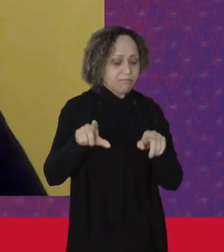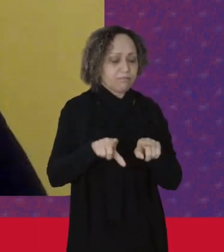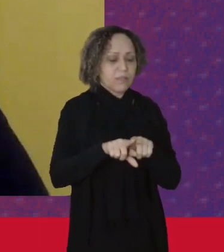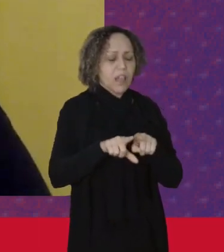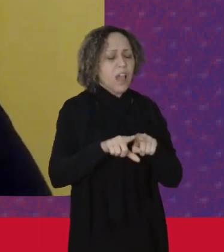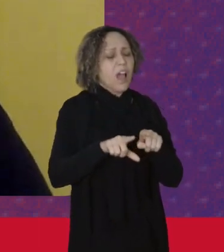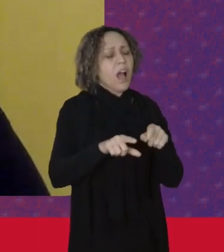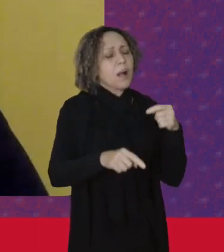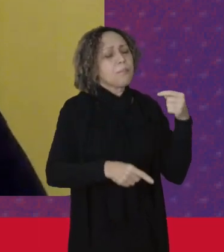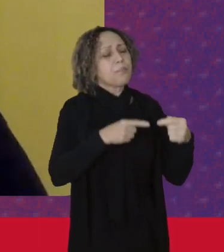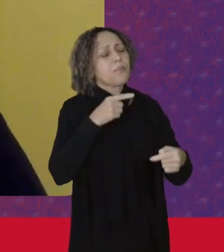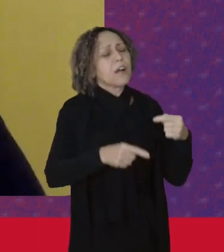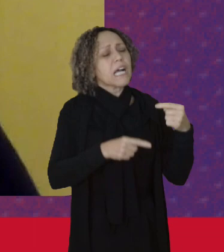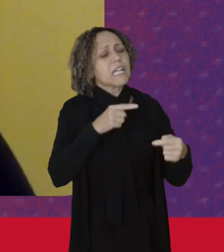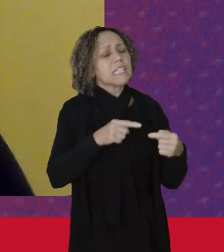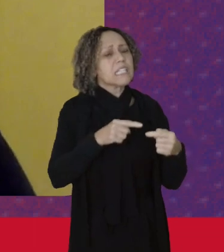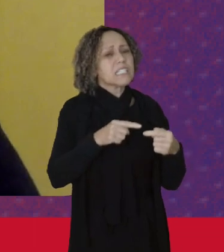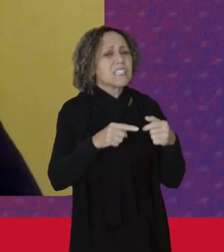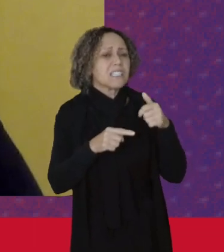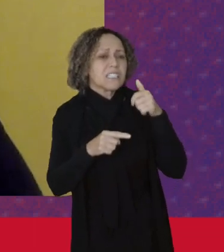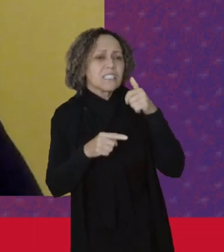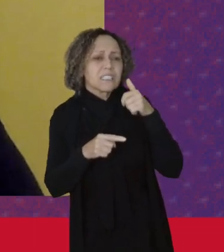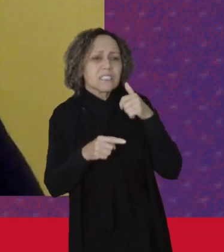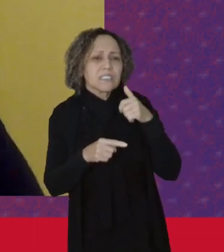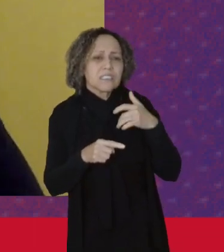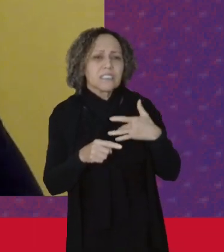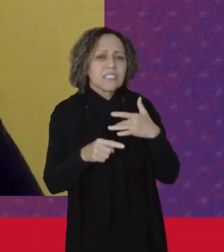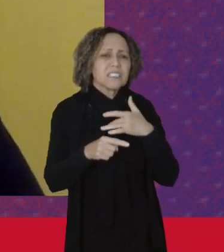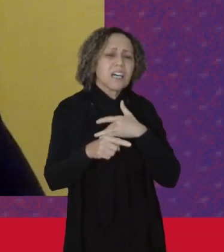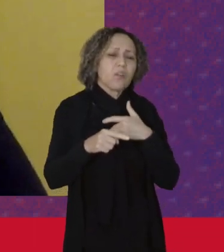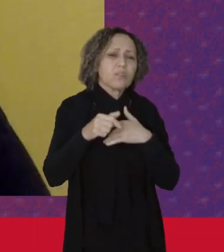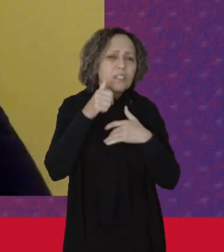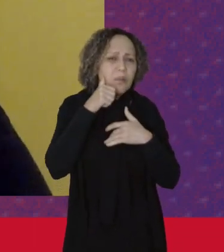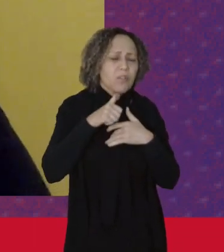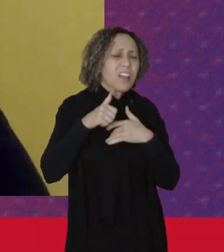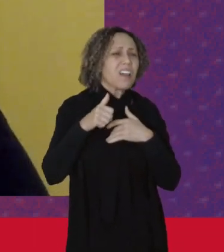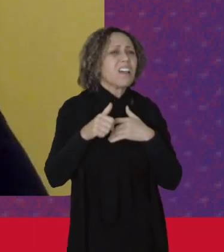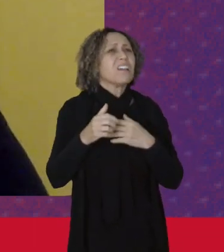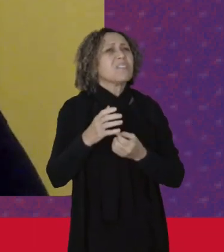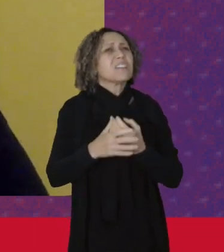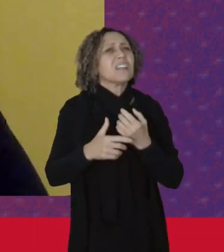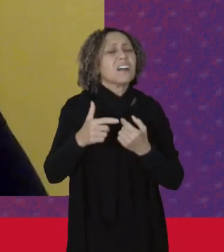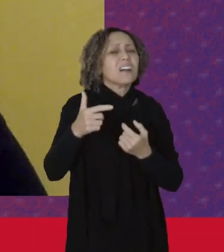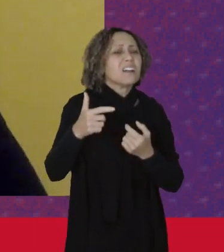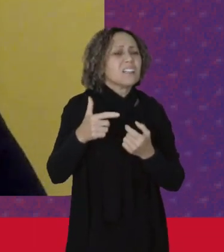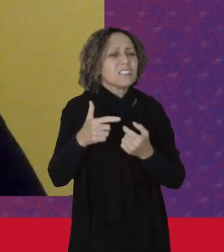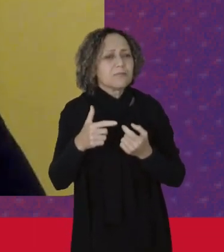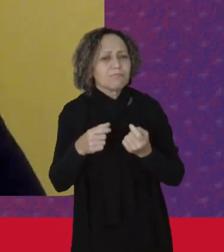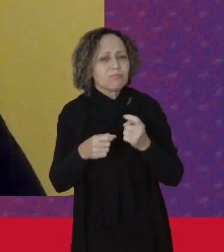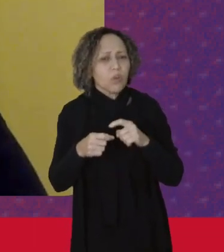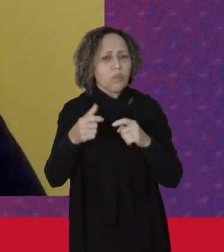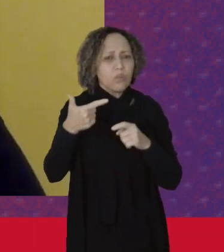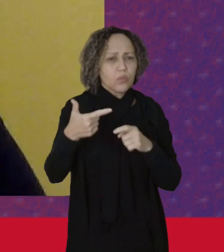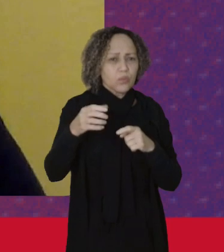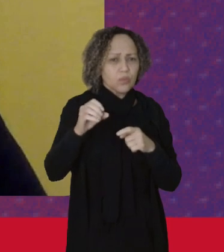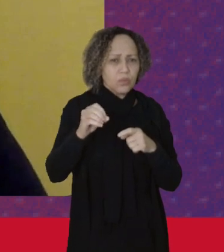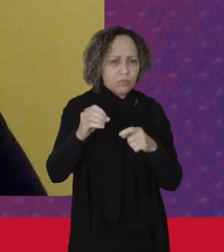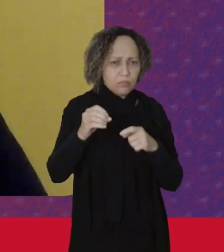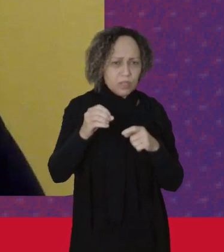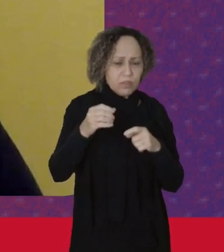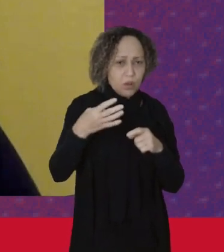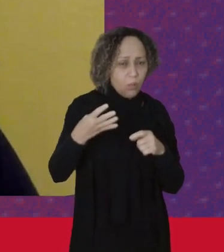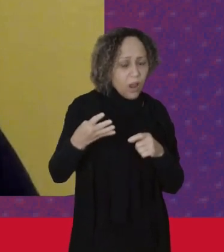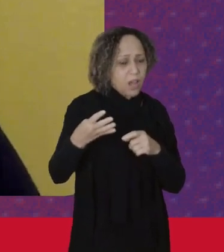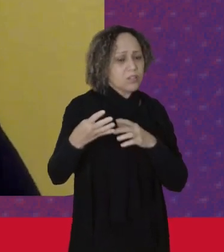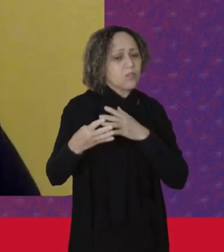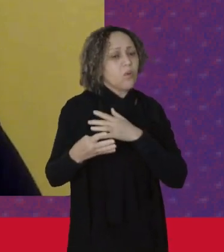Mulher, revisitada, é de 2004, primeiro mandato do governo Lula. A Política Nacional de Atenção Integral à População